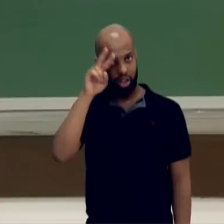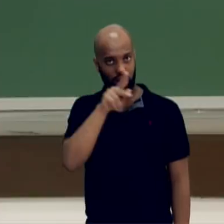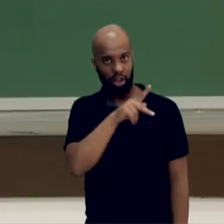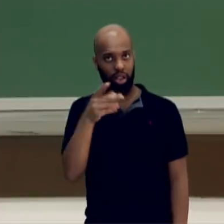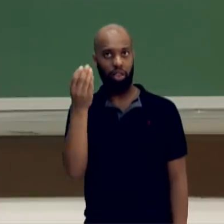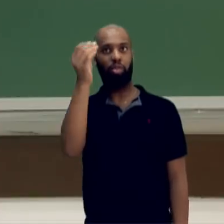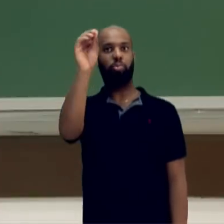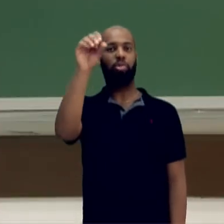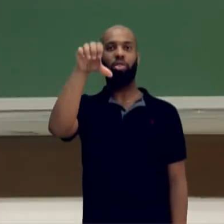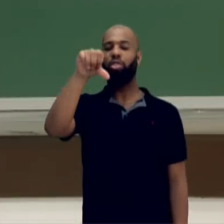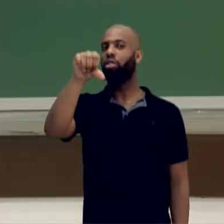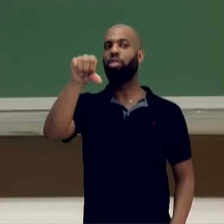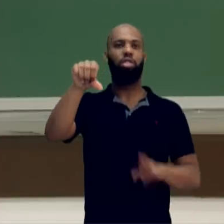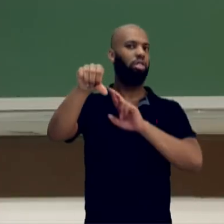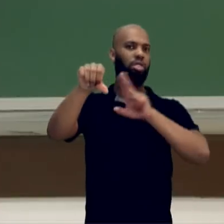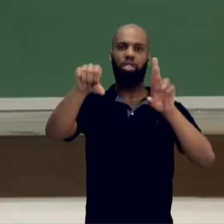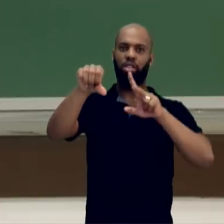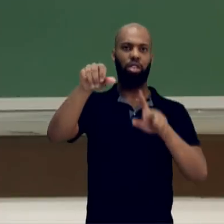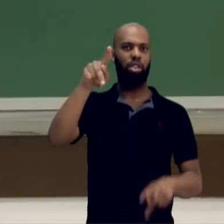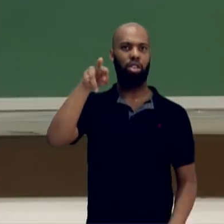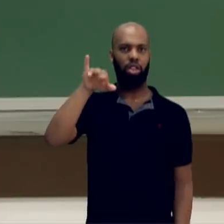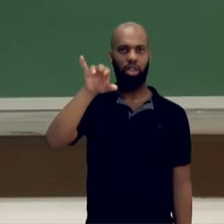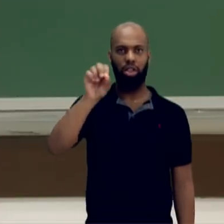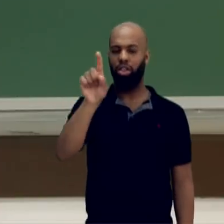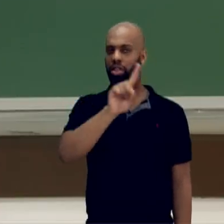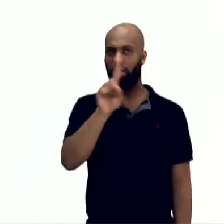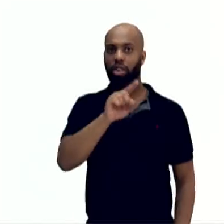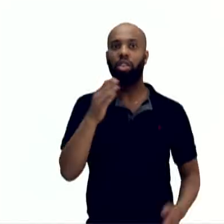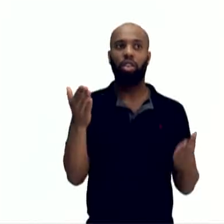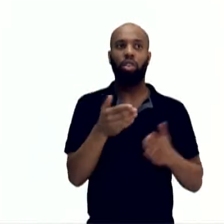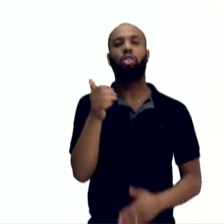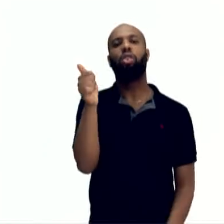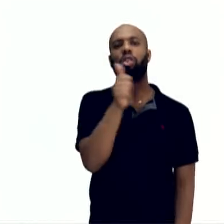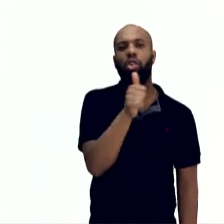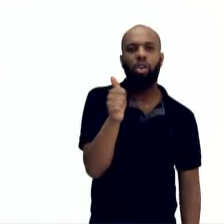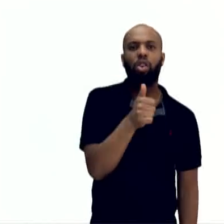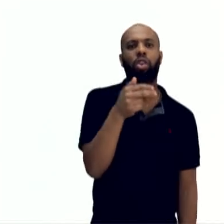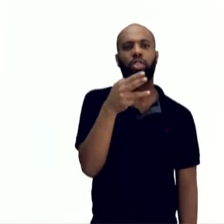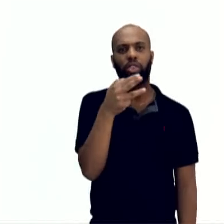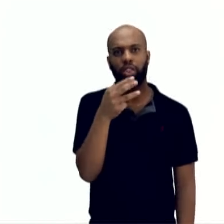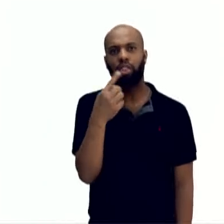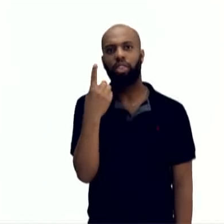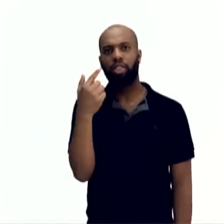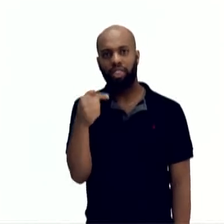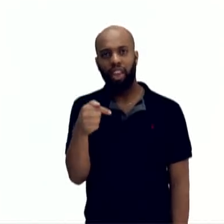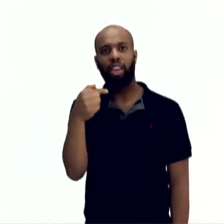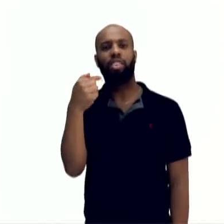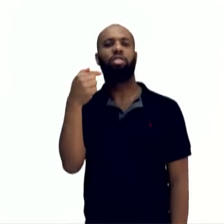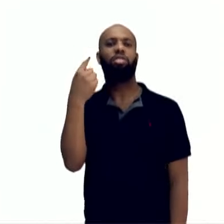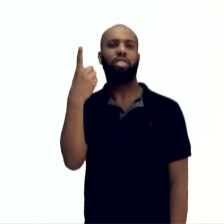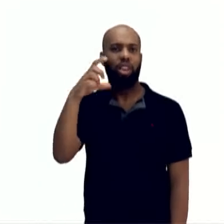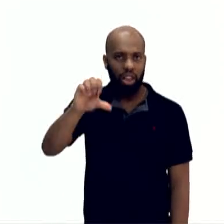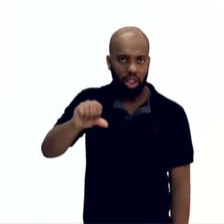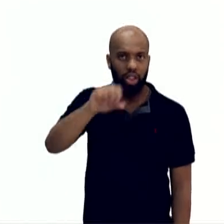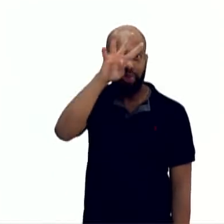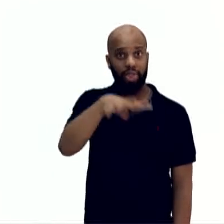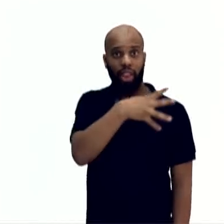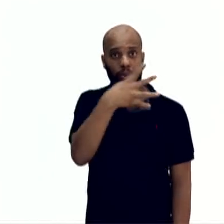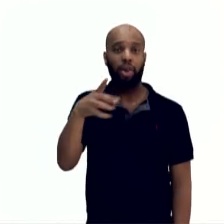perceber que não é, então o 9 não é primo. Agora o 11, o 13, o 17, o 19, essa tabelinha você tem